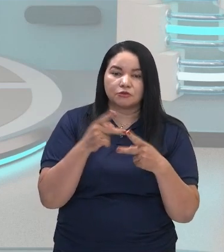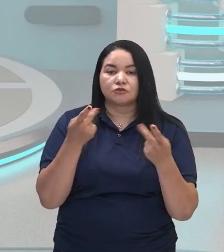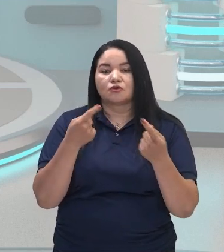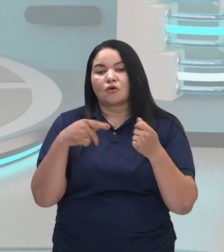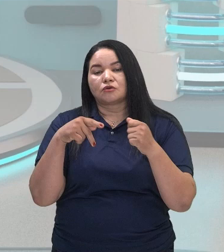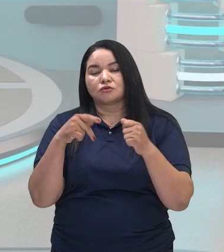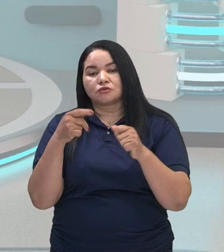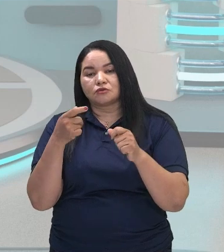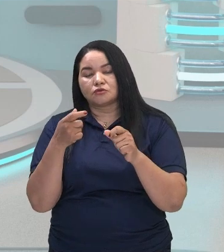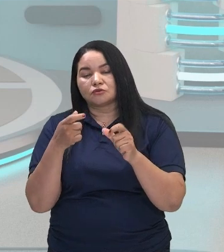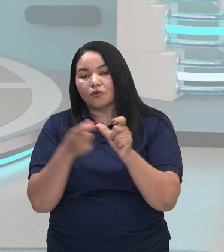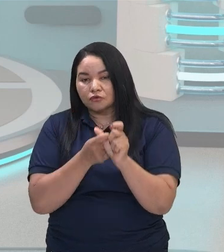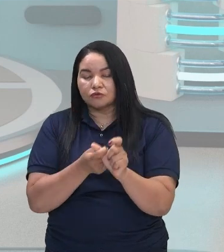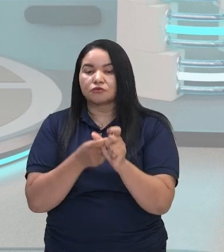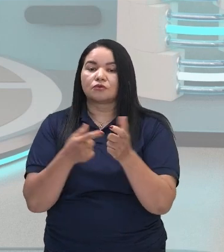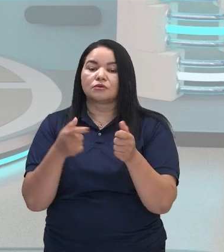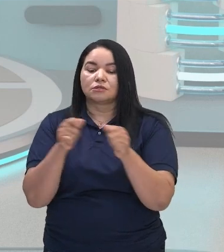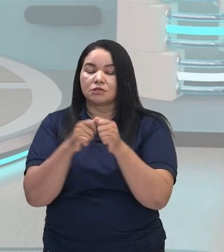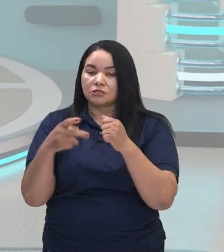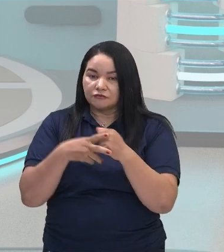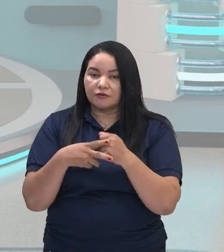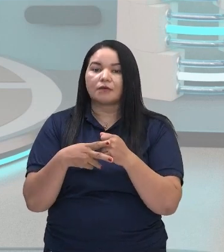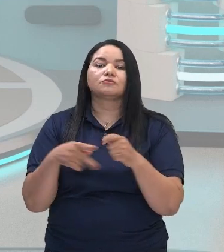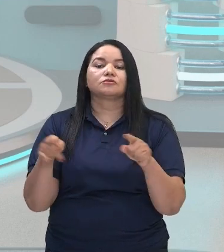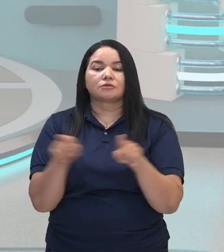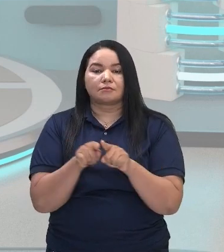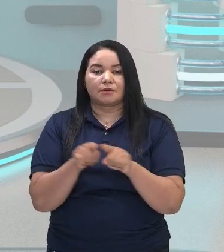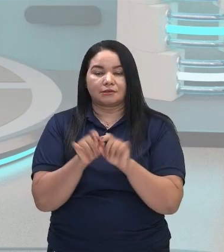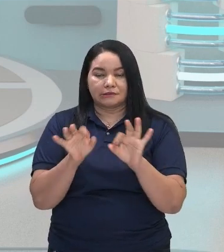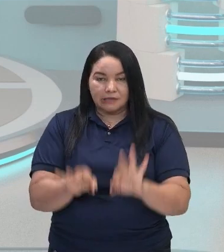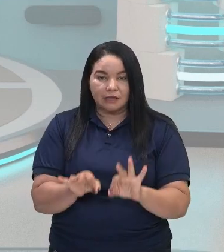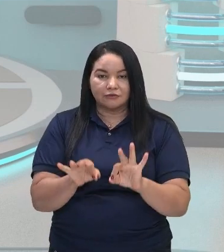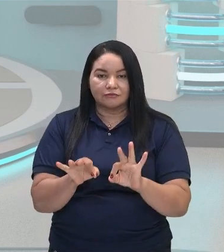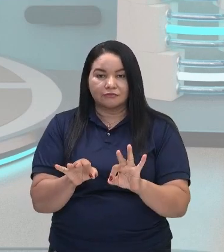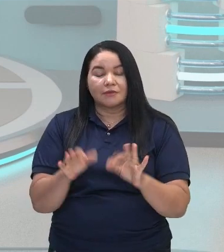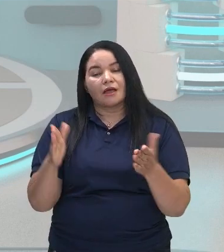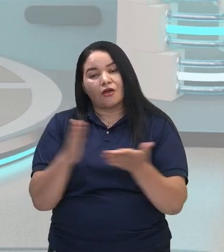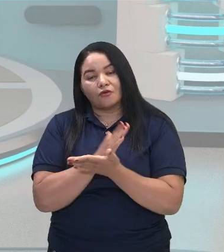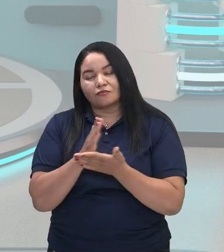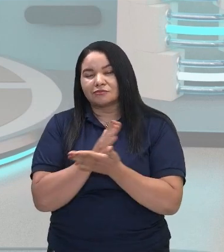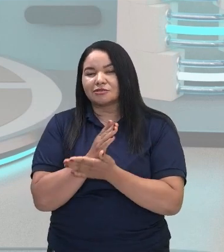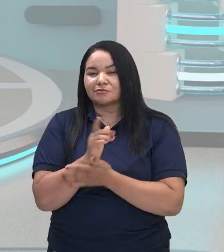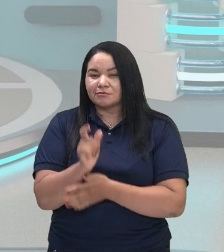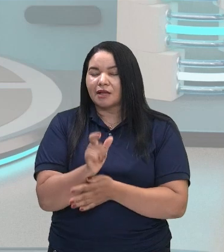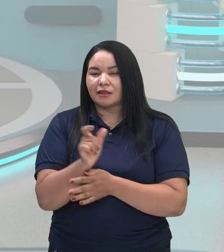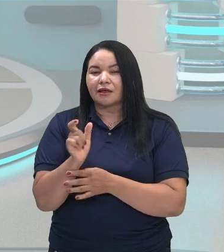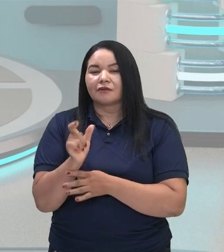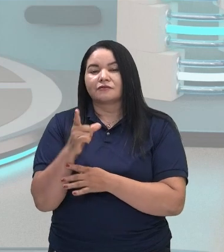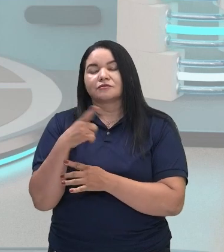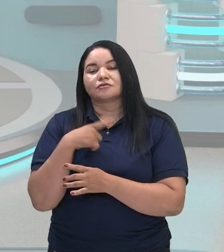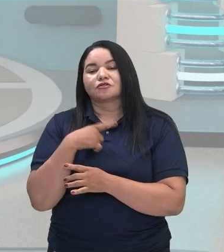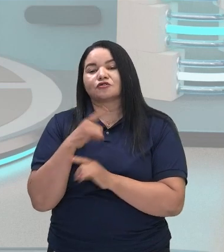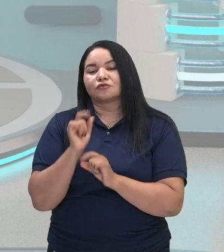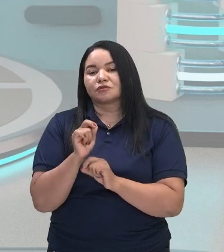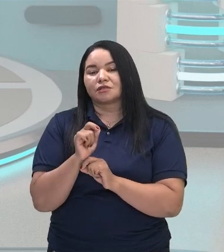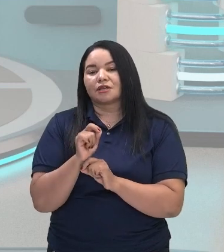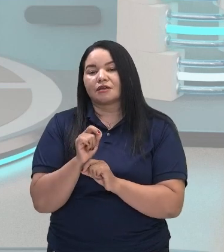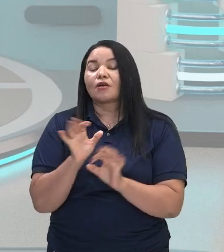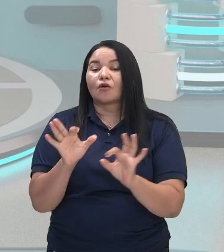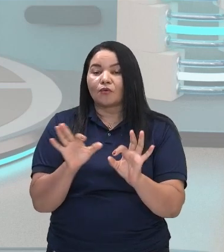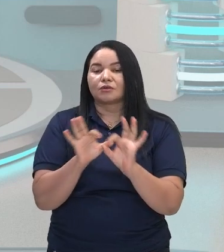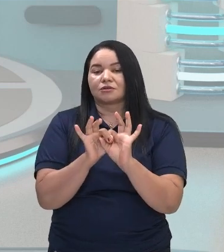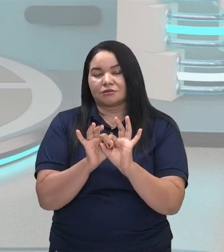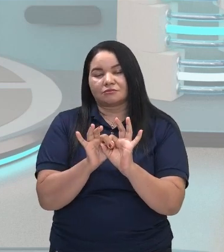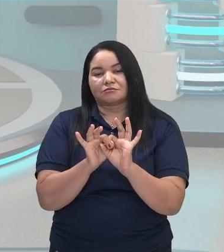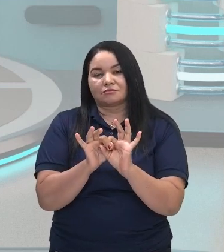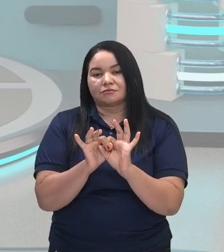aqui, advérbios também, certo? Algumas palavrinhas já são, então, link words por